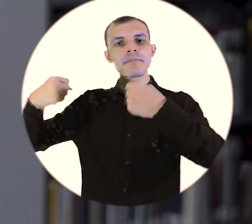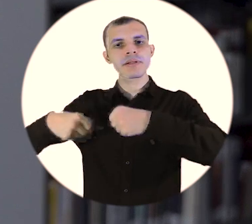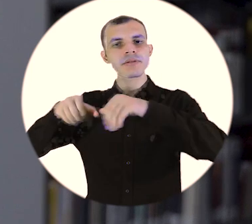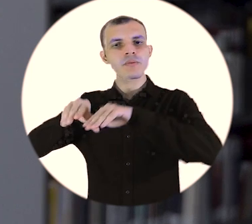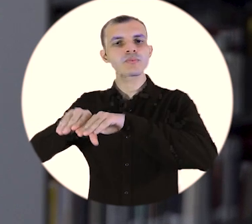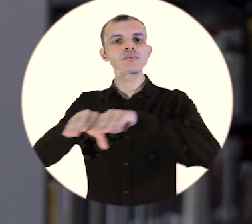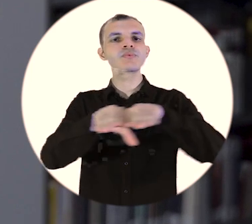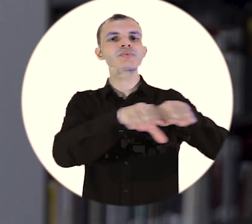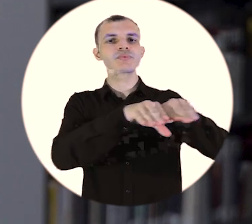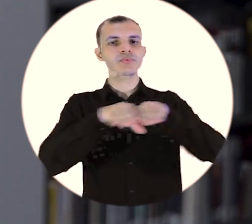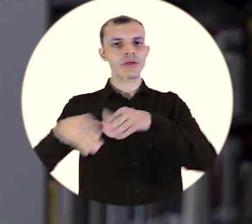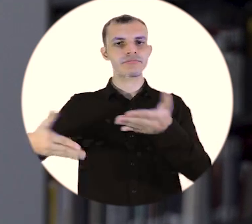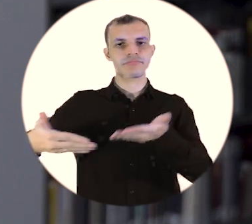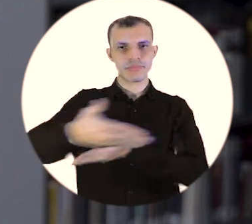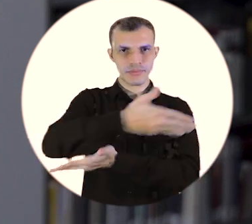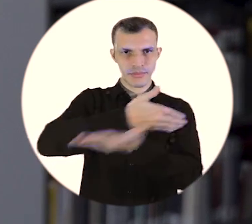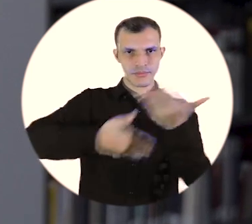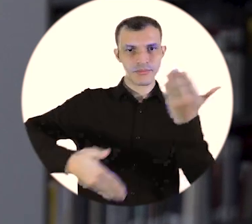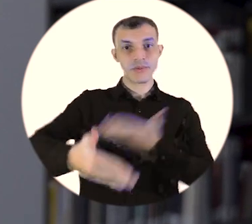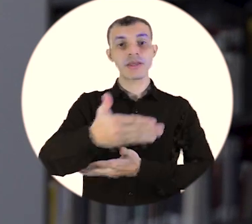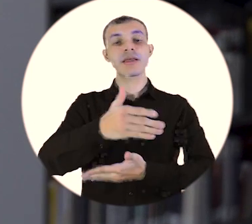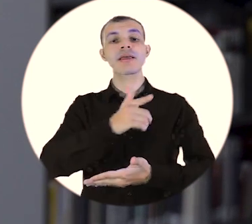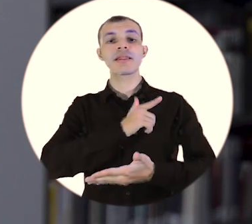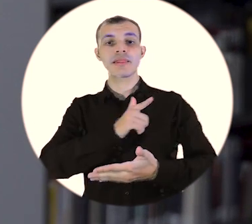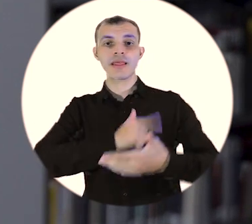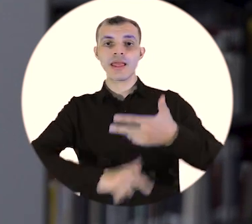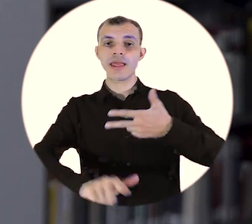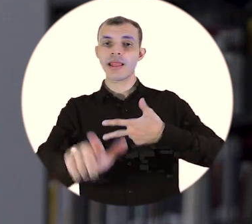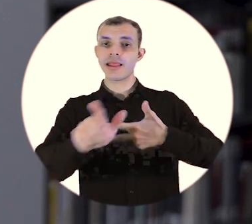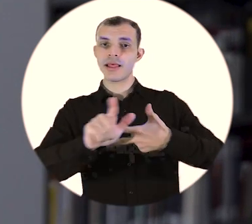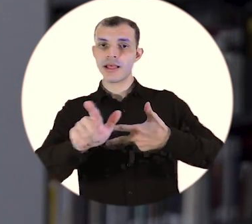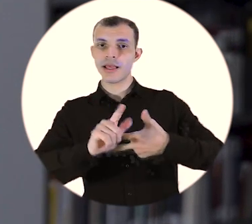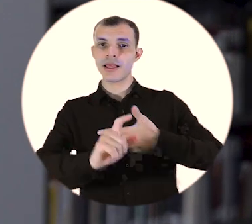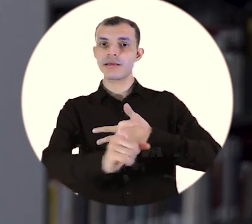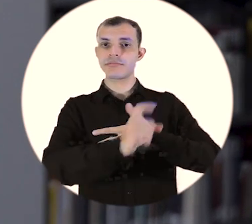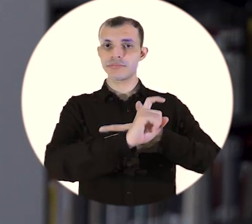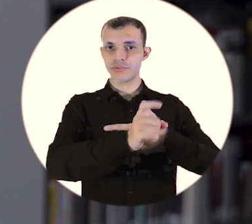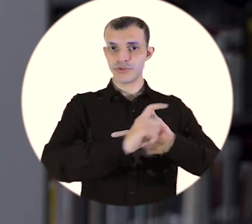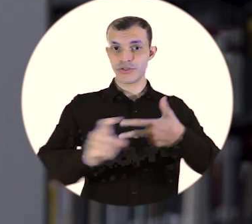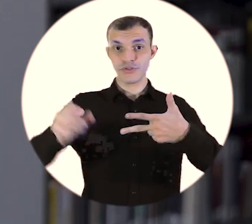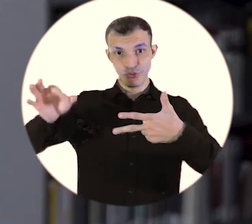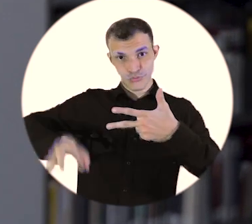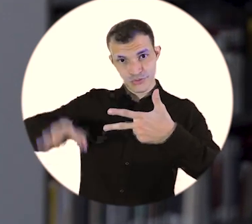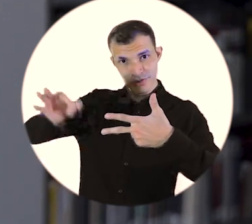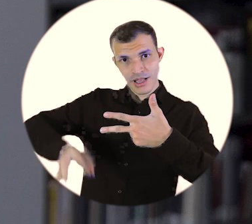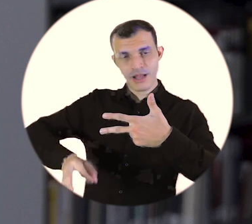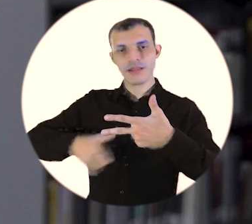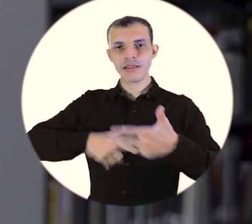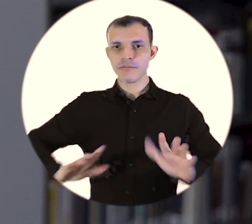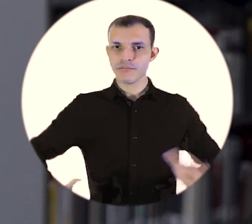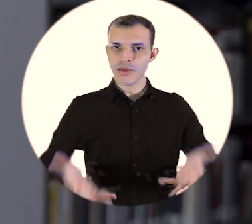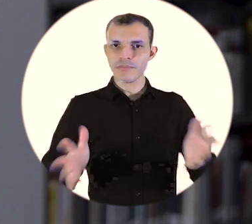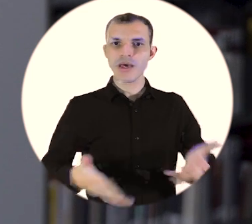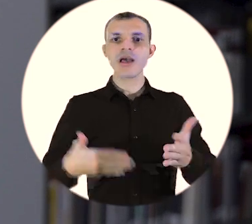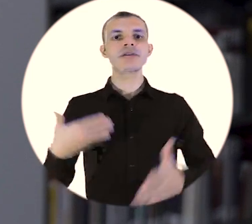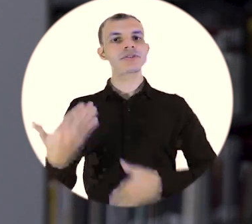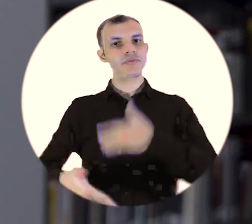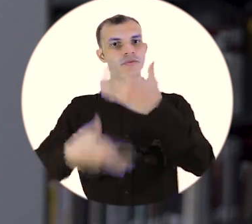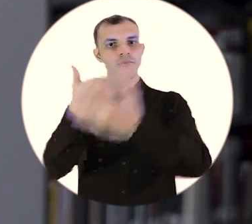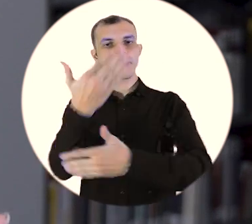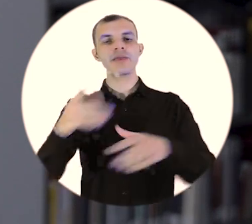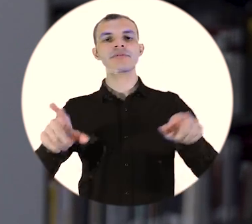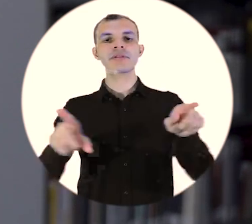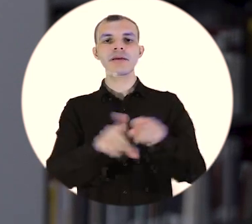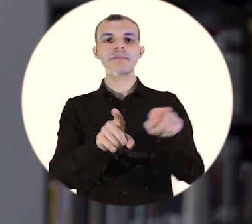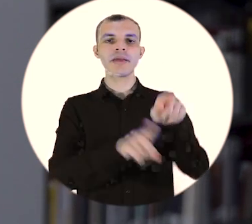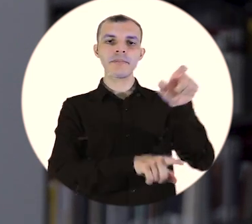ao atuarem com autocontenção, o Executivo, o Legislativo e o Judiciário estimulam o desenvolvimento e a